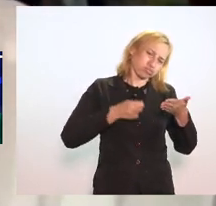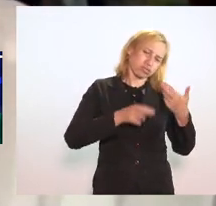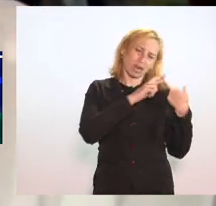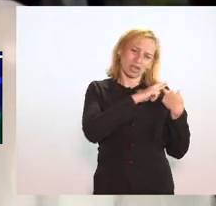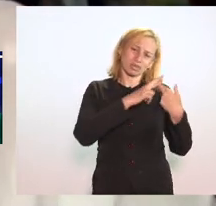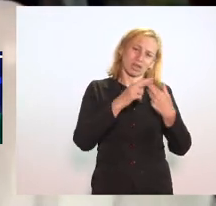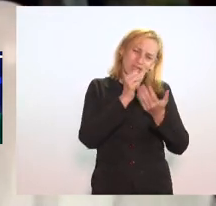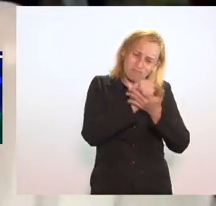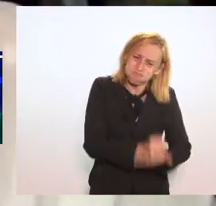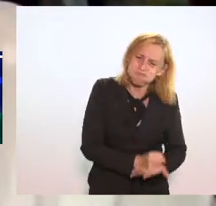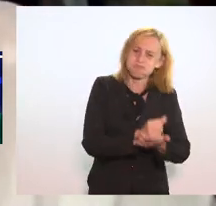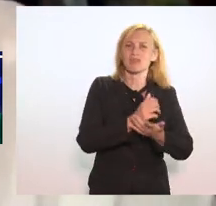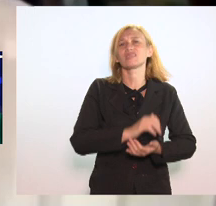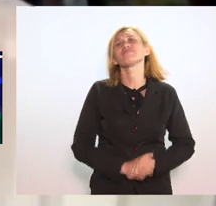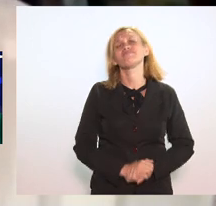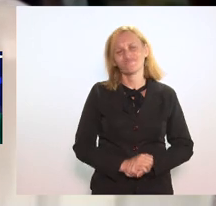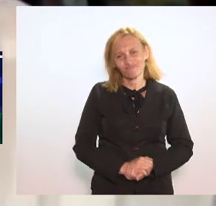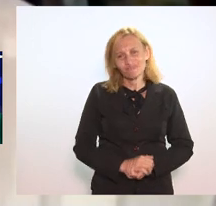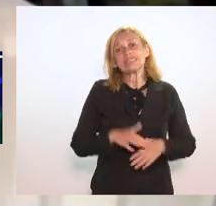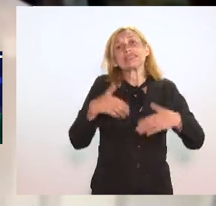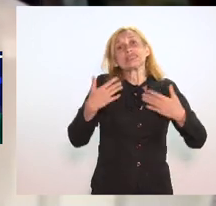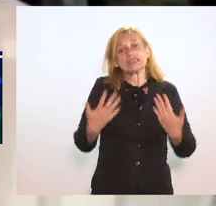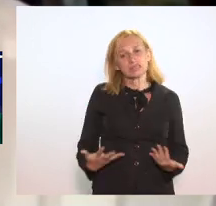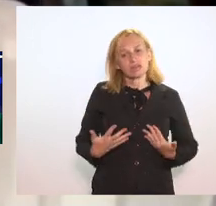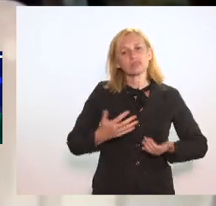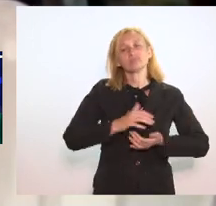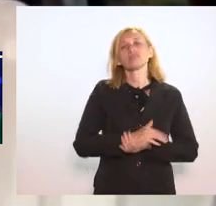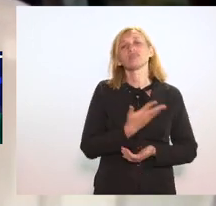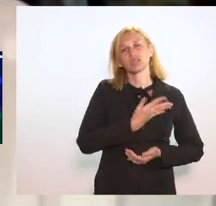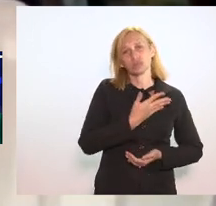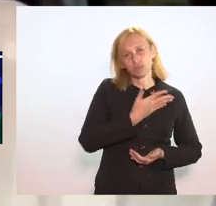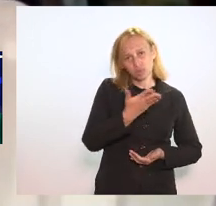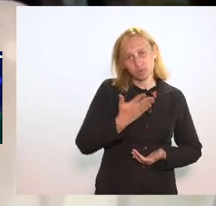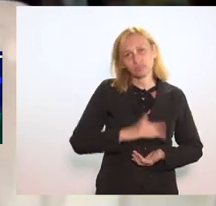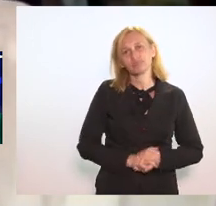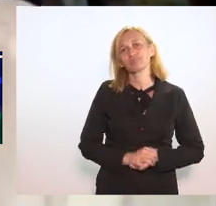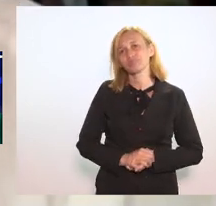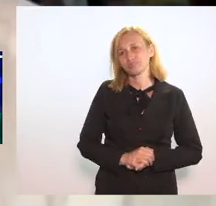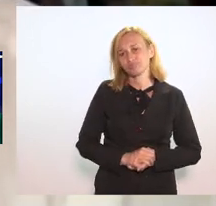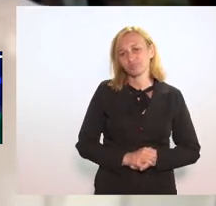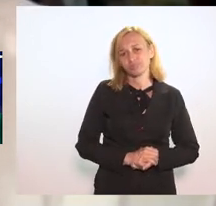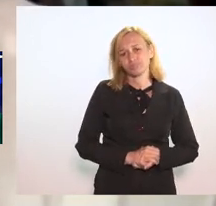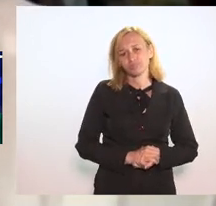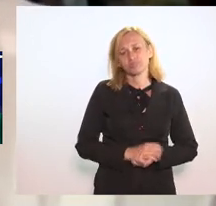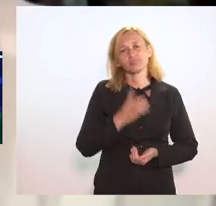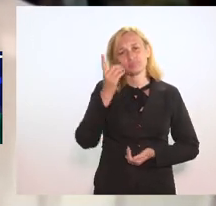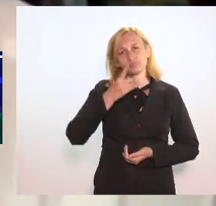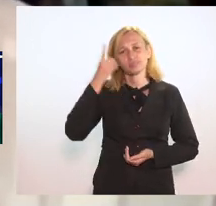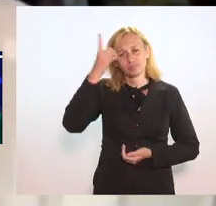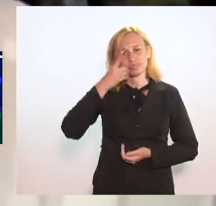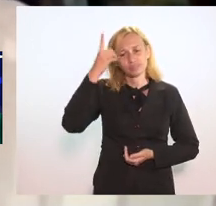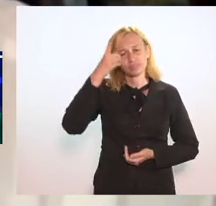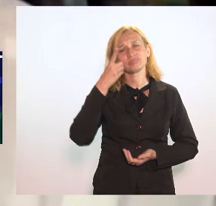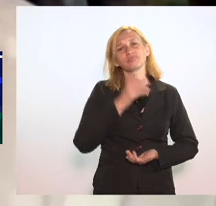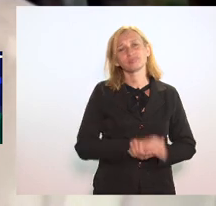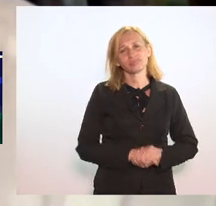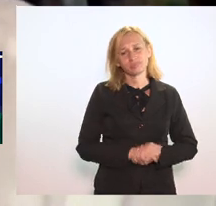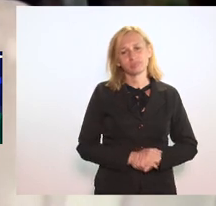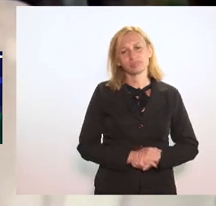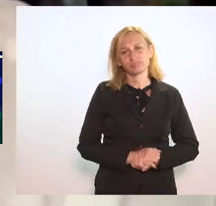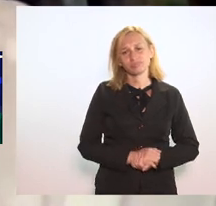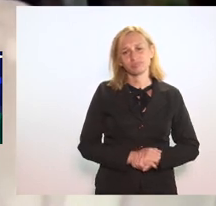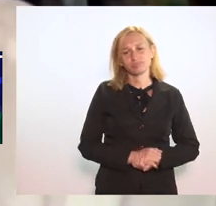responsabilidade muito grande então o banheiros com banheiras parlamentares nos colegas